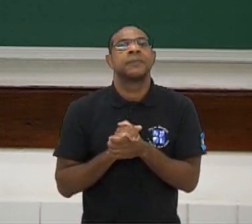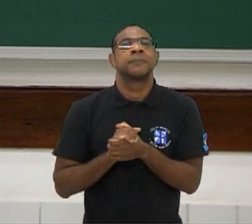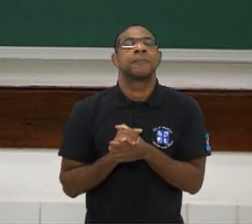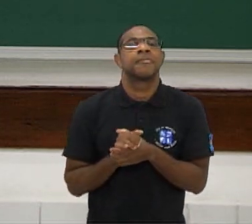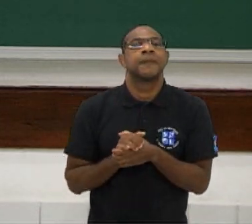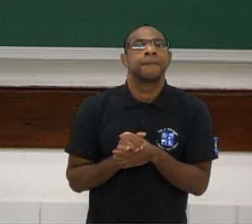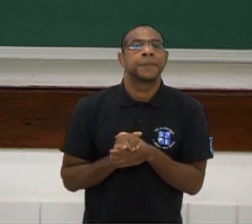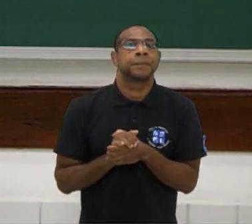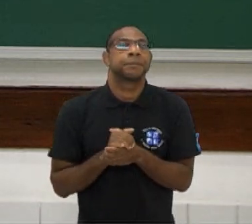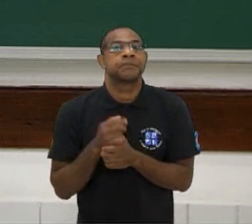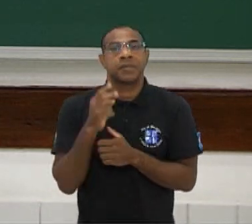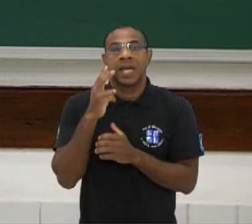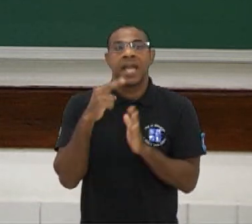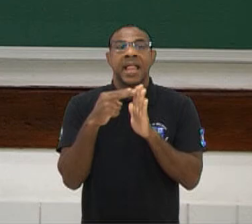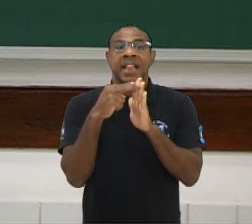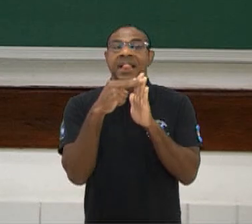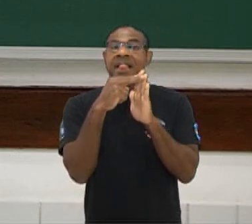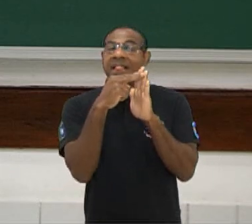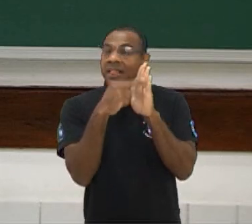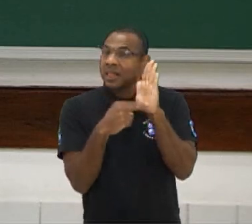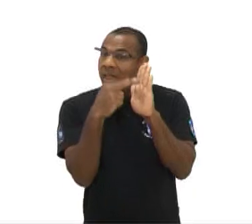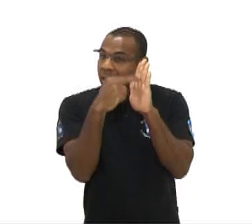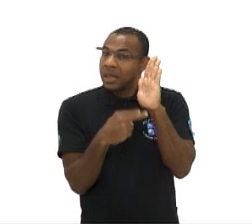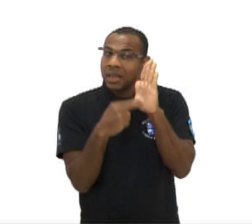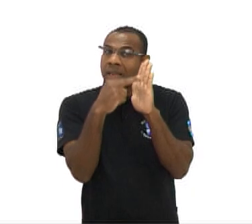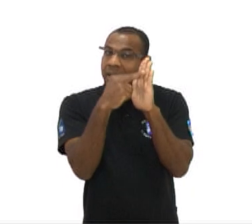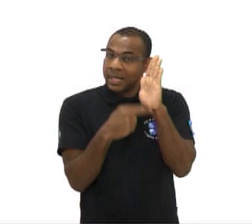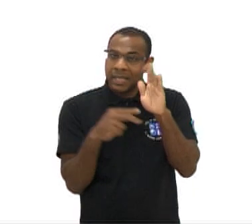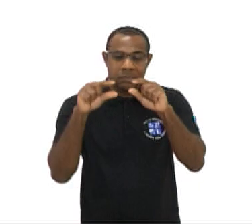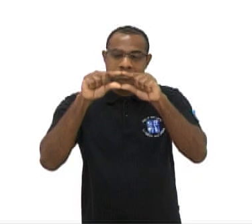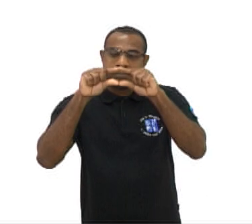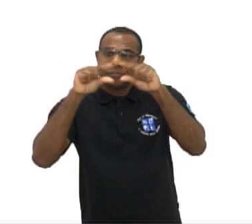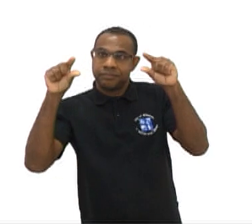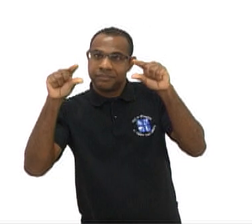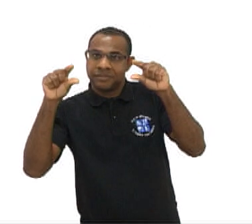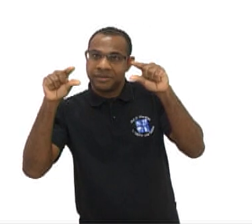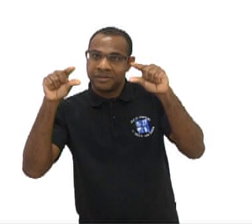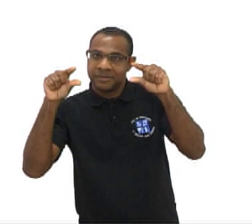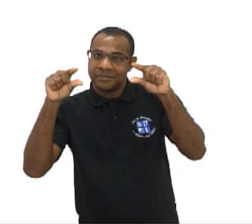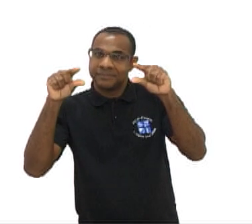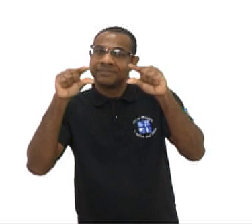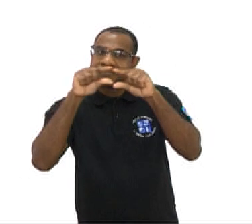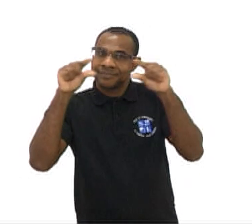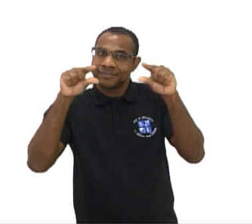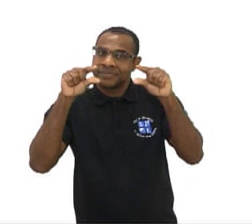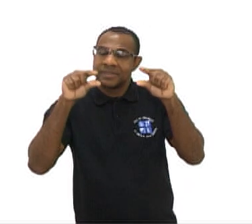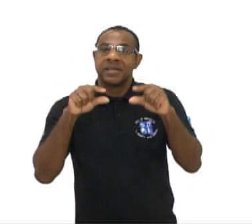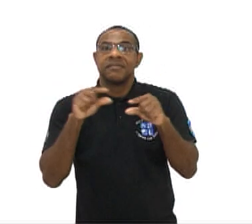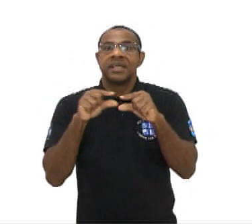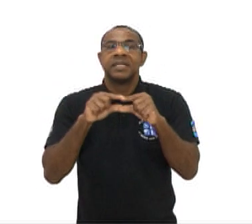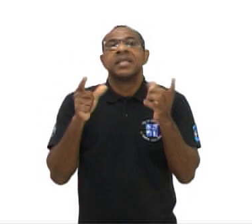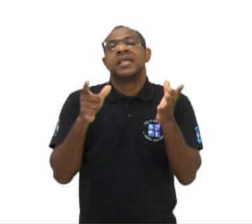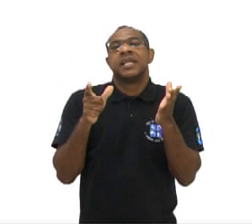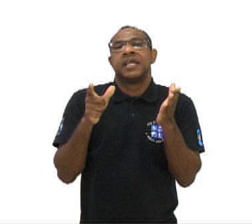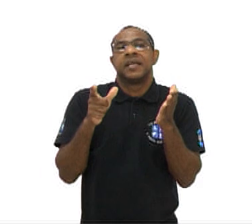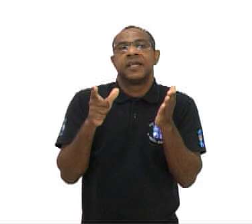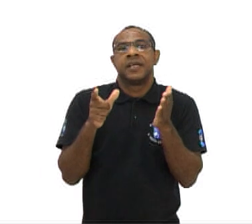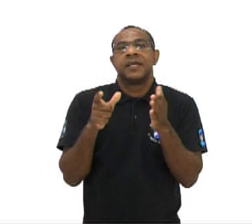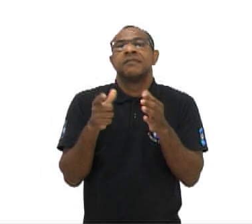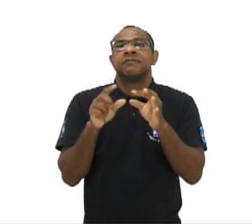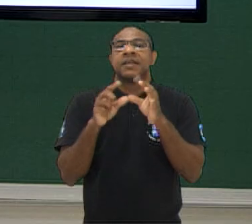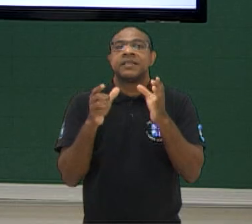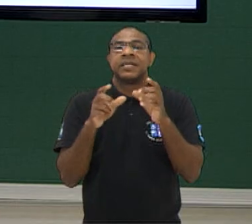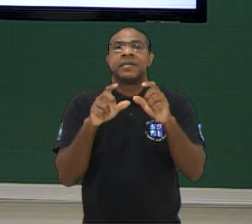artigo. Ler uma parte de um artigo de opinião, lembrando que o artigo ele vai ser dividido, por quê? Porque é